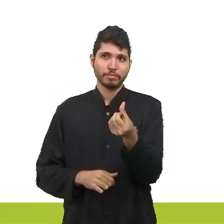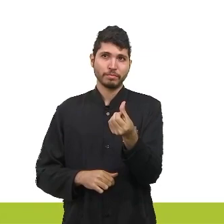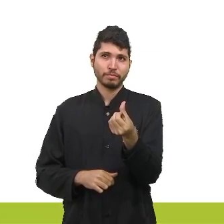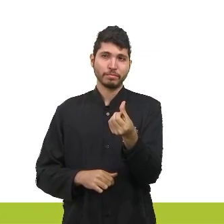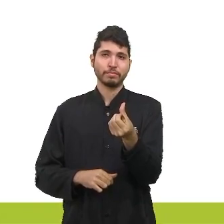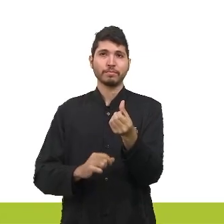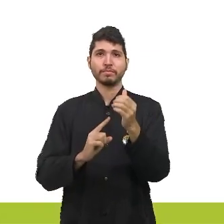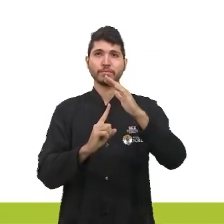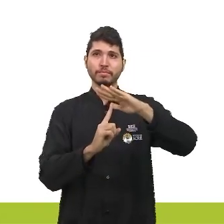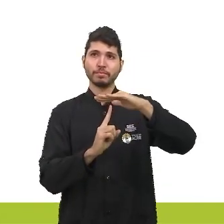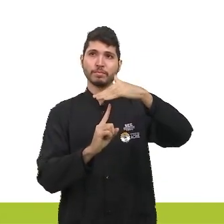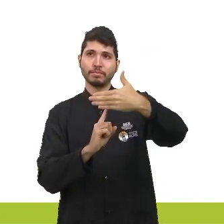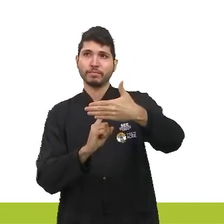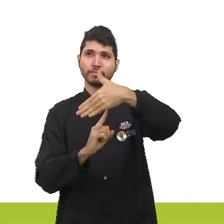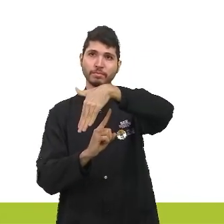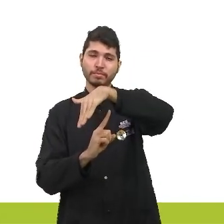faces